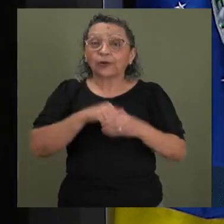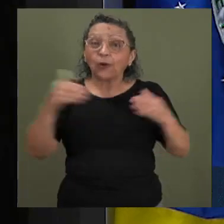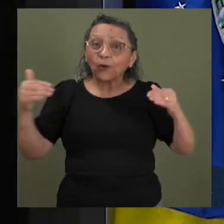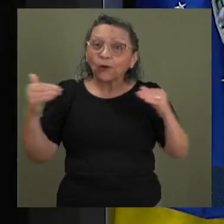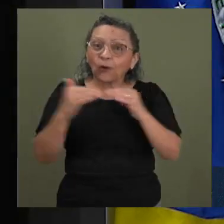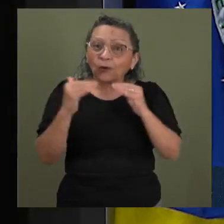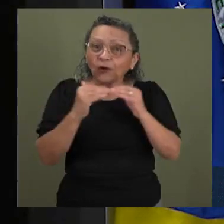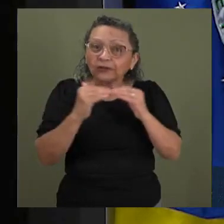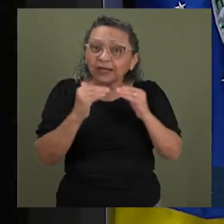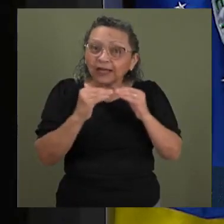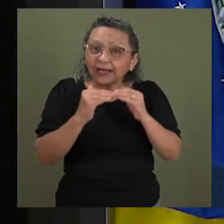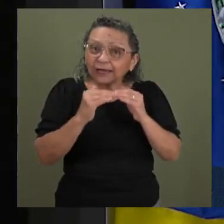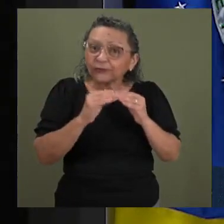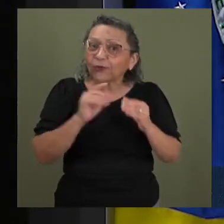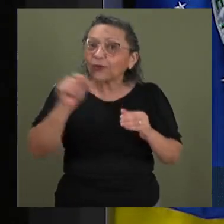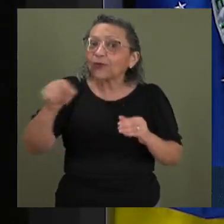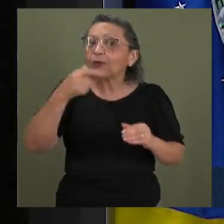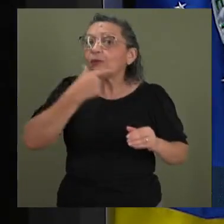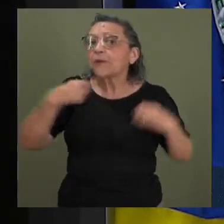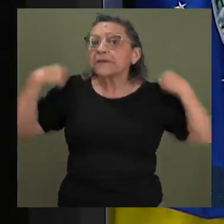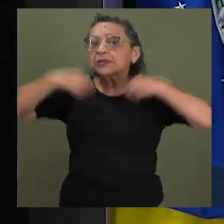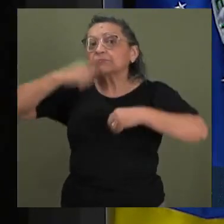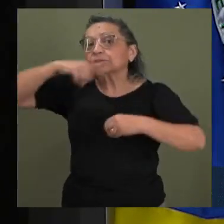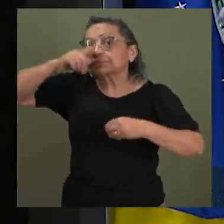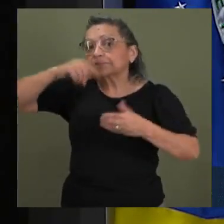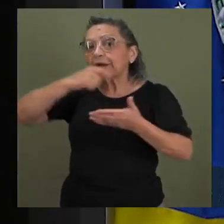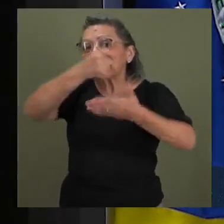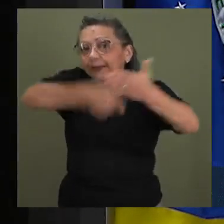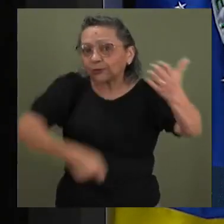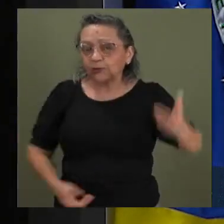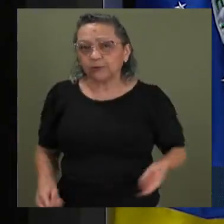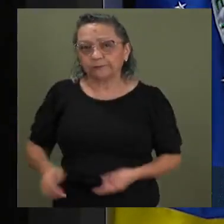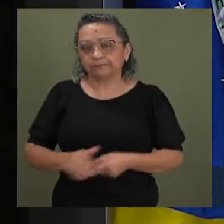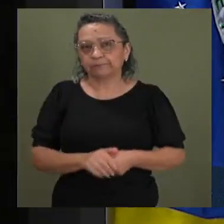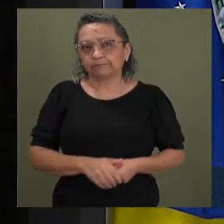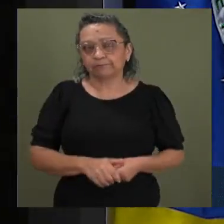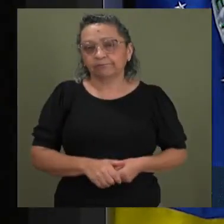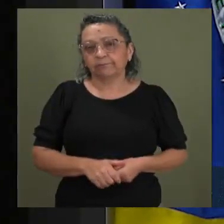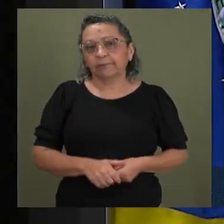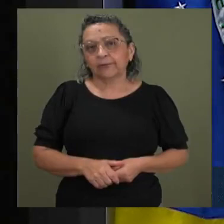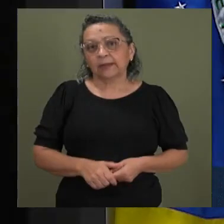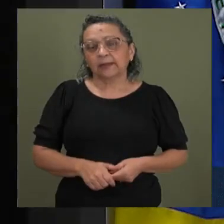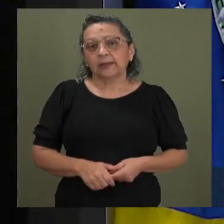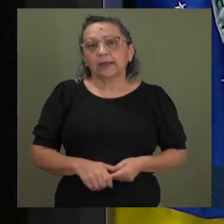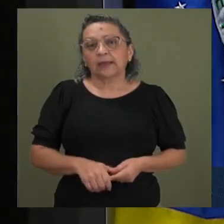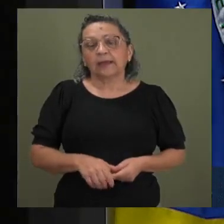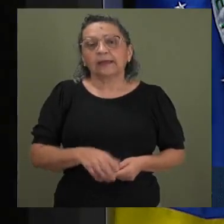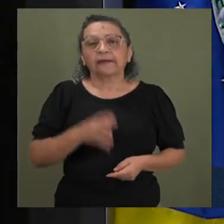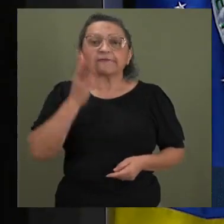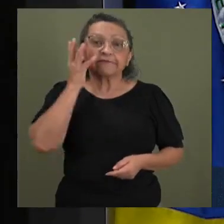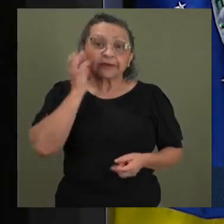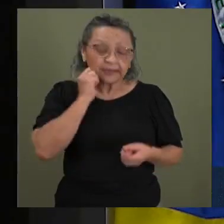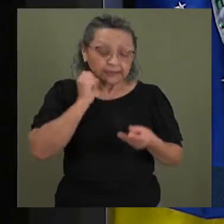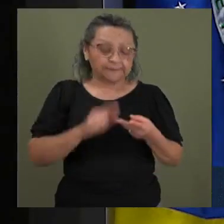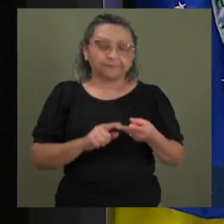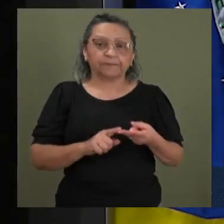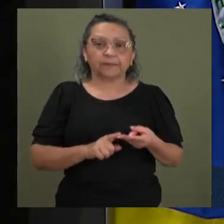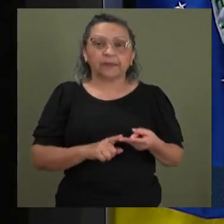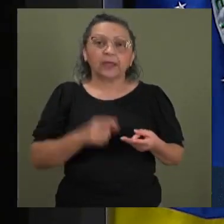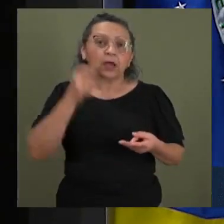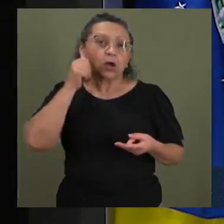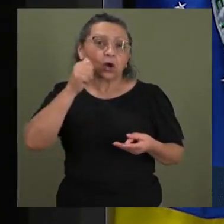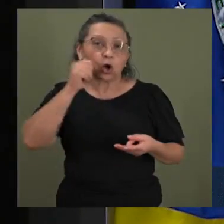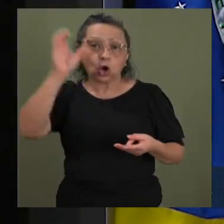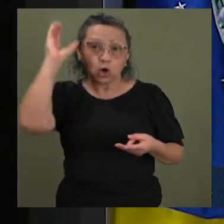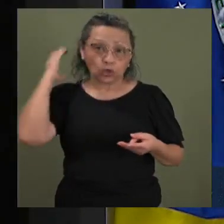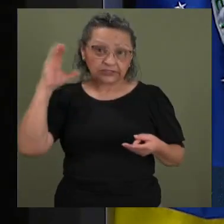Barroso, já eu falo sobre o caso dele, Edson Fachin, Rosa Weber e Alexandre de Moraes.